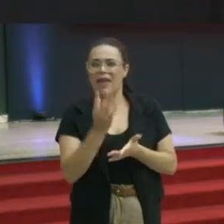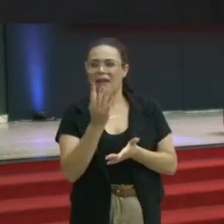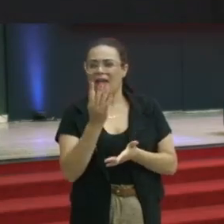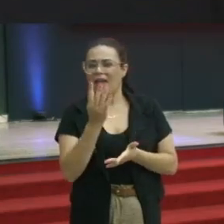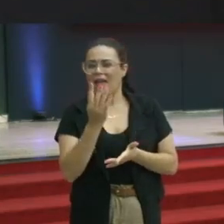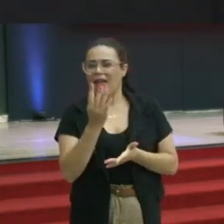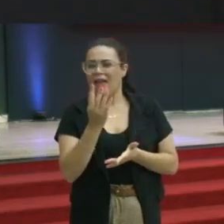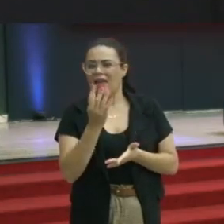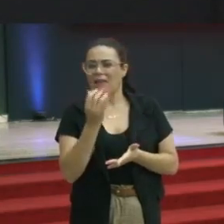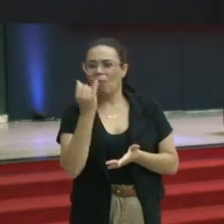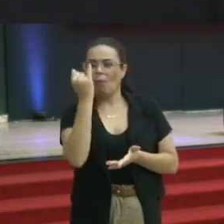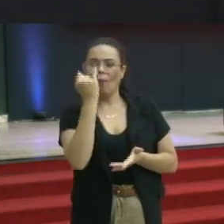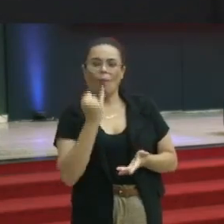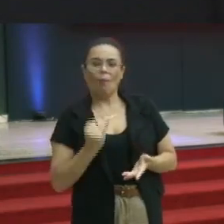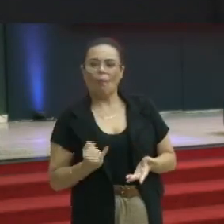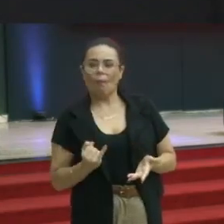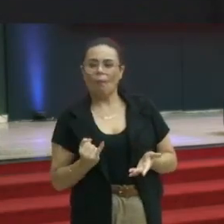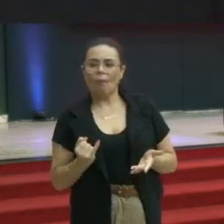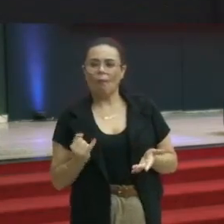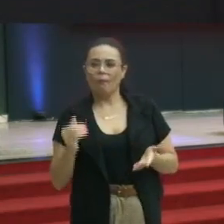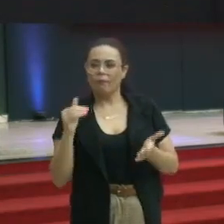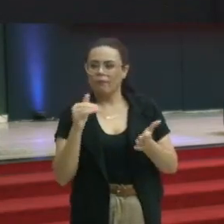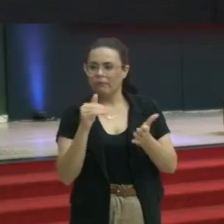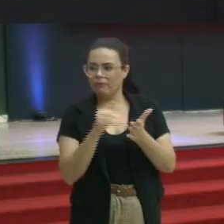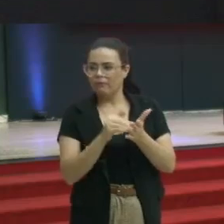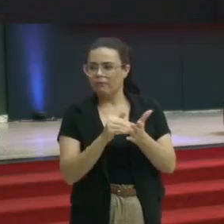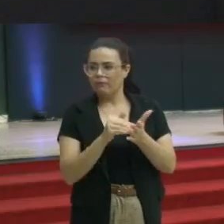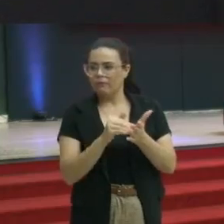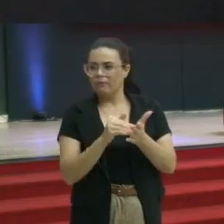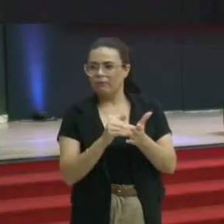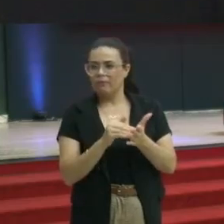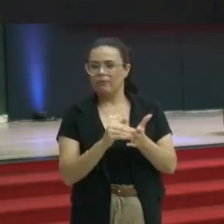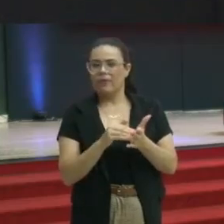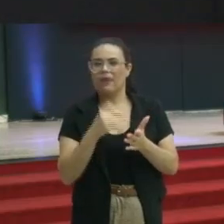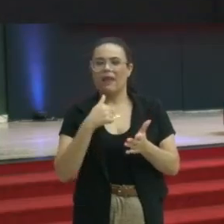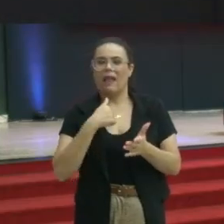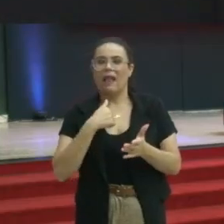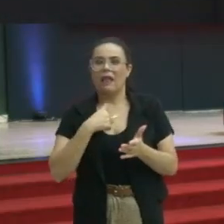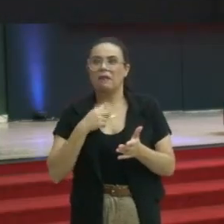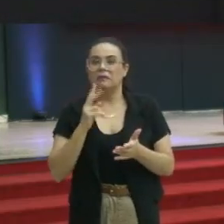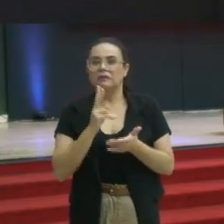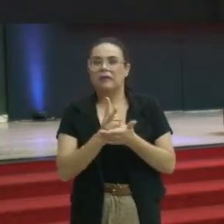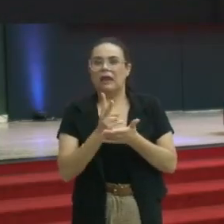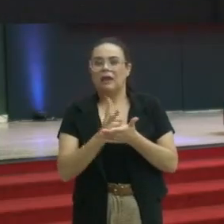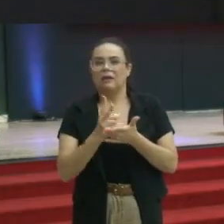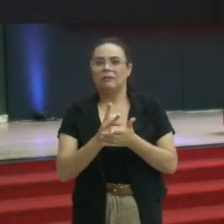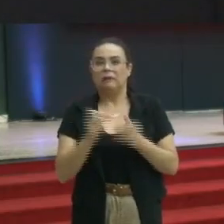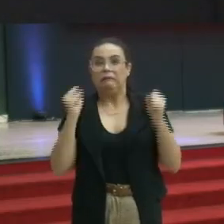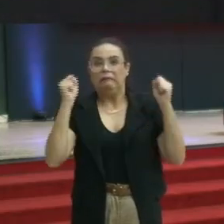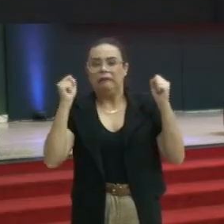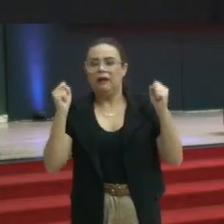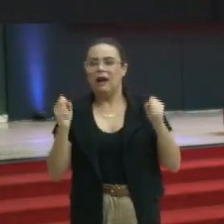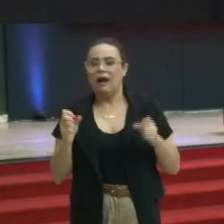Pastor, eu estou sempre me precipitando. Eu estou sempre explodindo. Eu estou